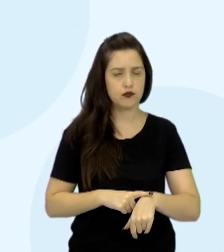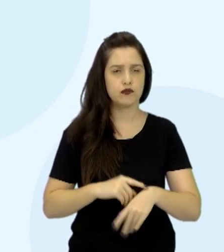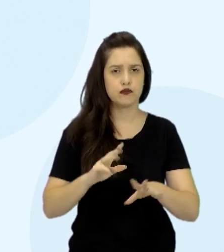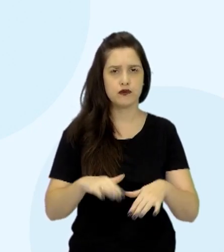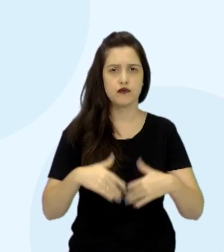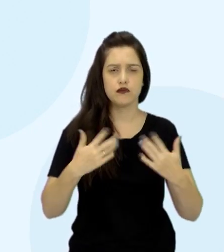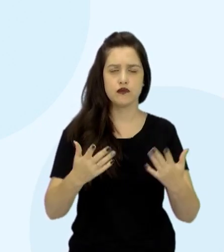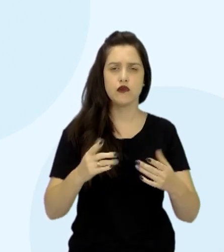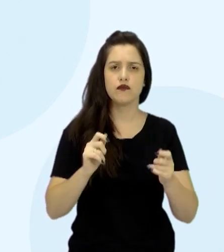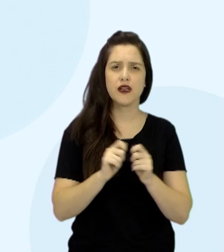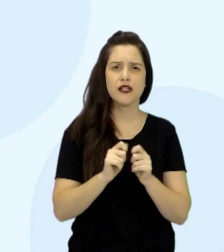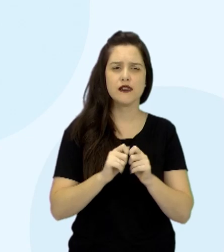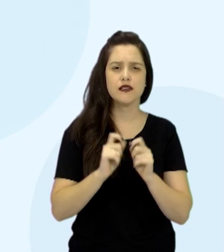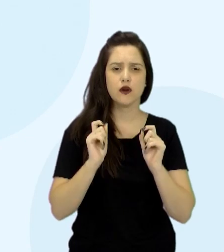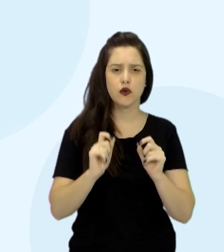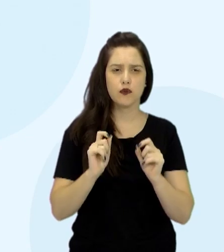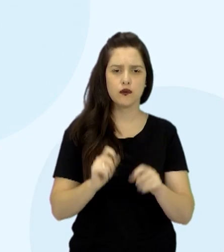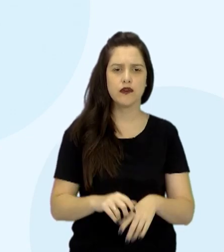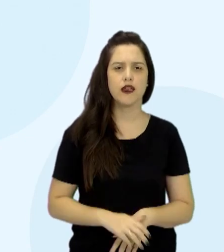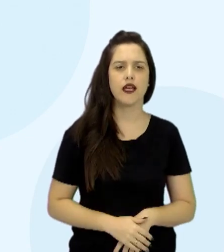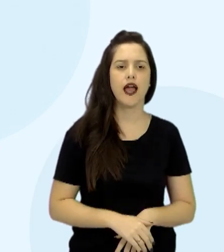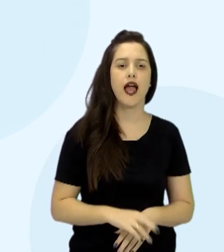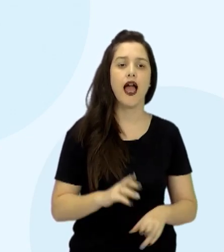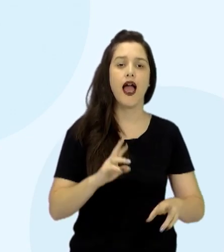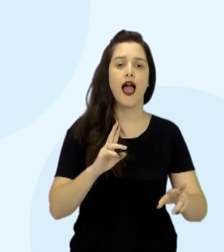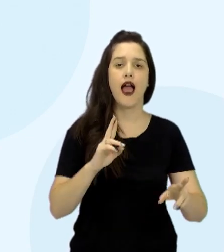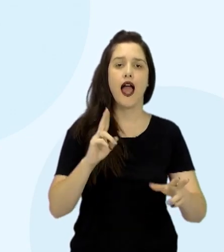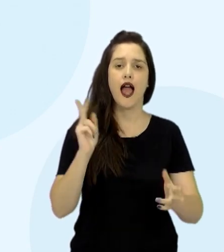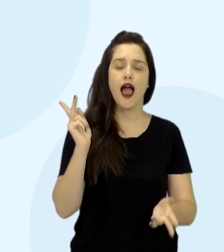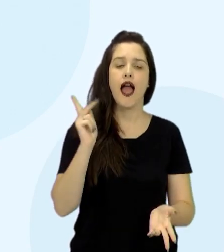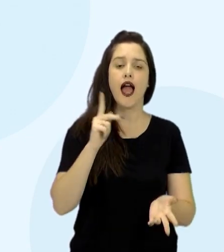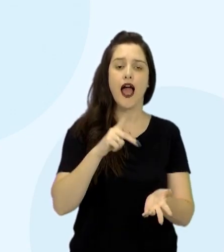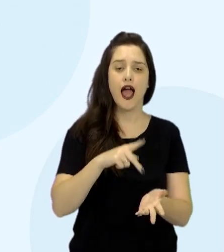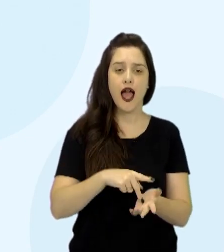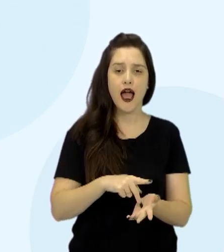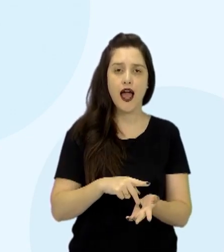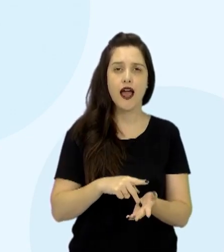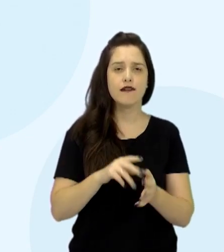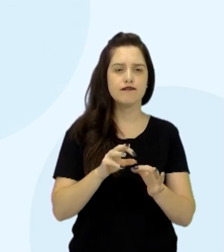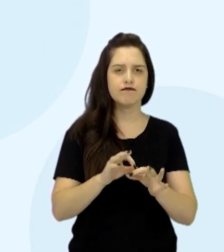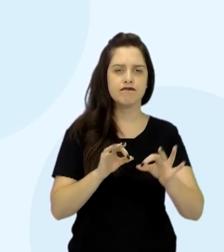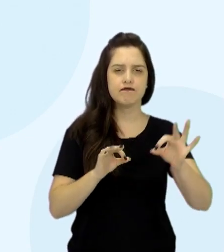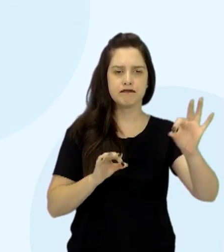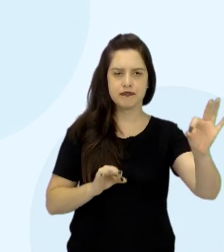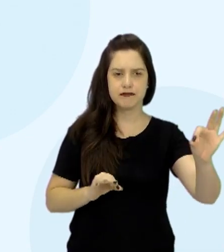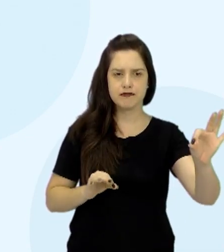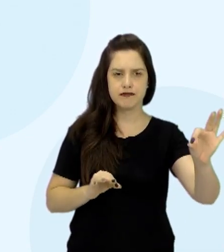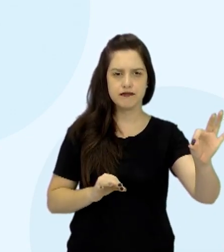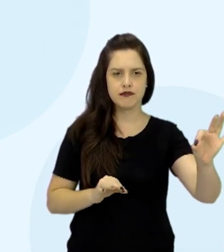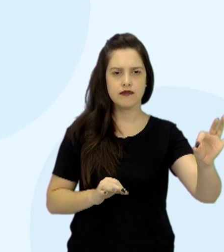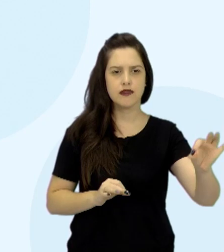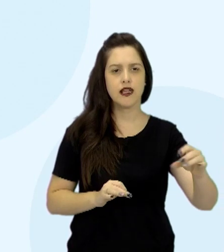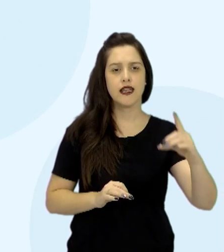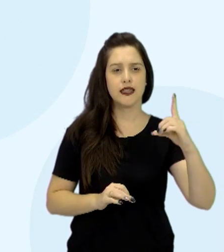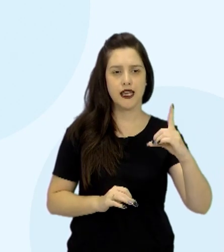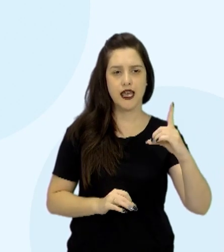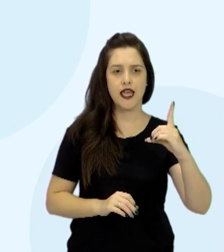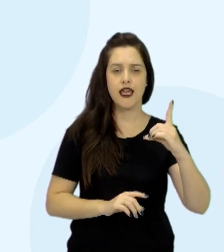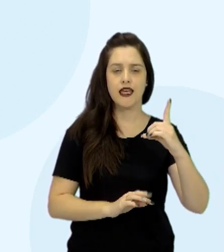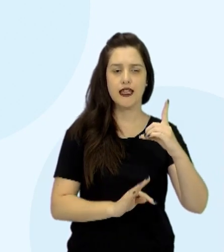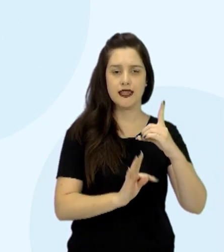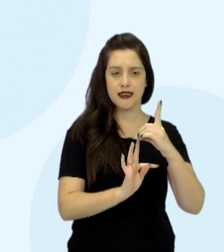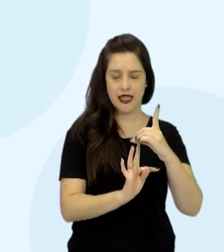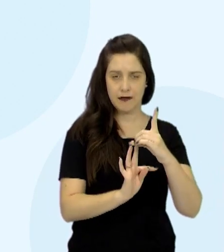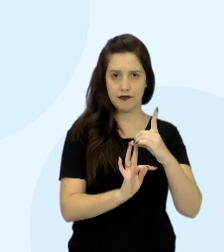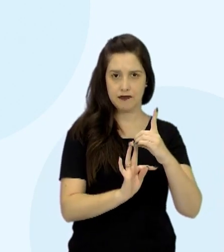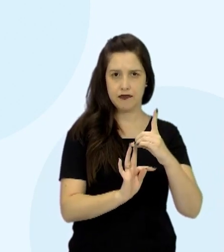eu vou fazer o quê? A razão com base na distância pelo tempo.